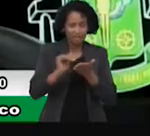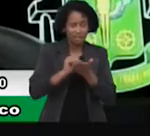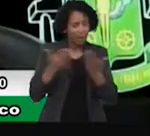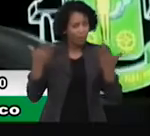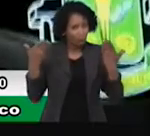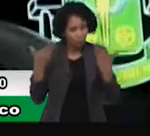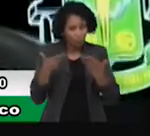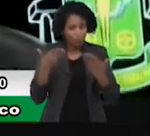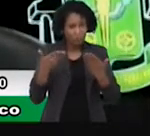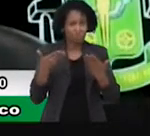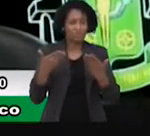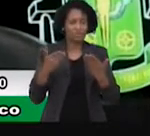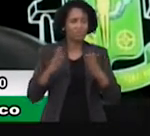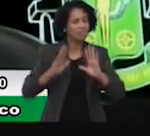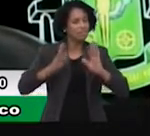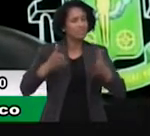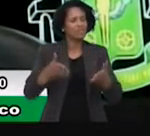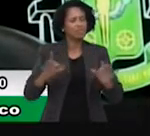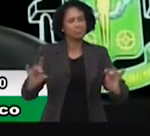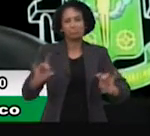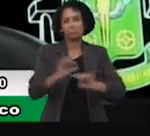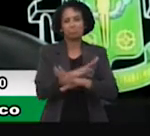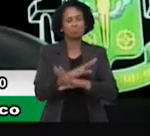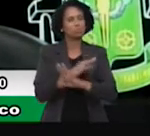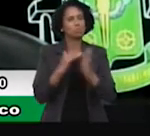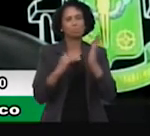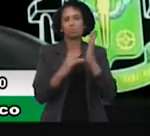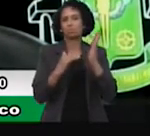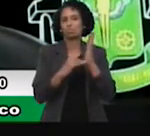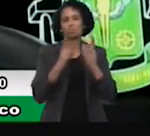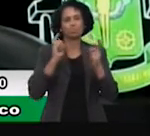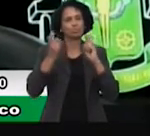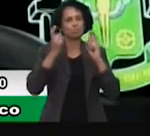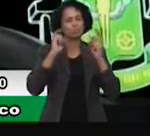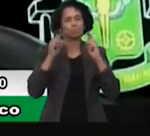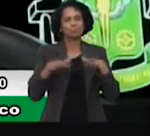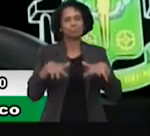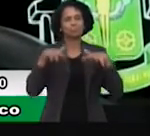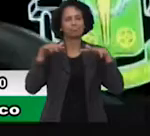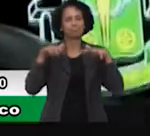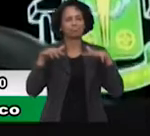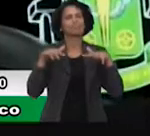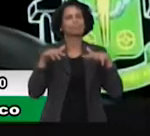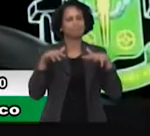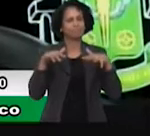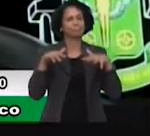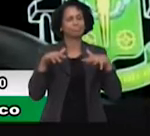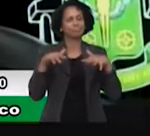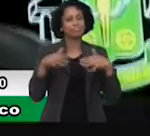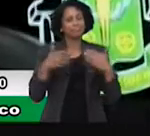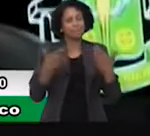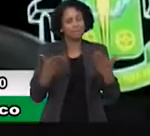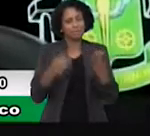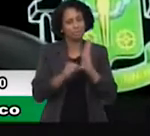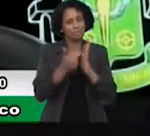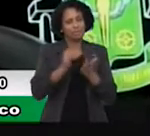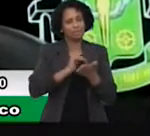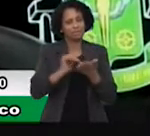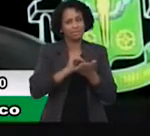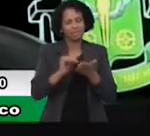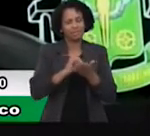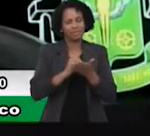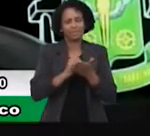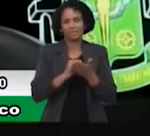hoje está encerrando aqui a última sessão dos 4 anos de mandato como primeiro secretário, e nada impede de Vossa Excelência voltar